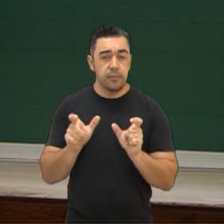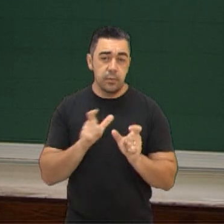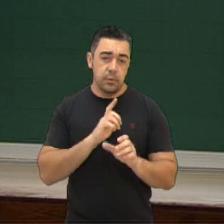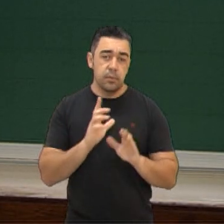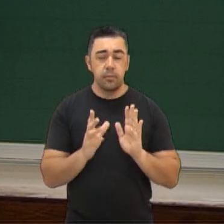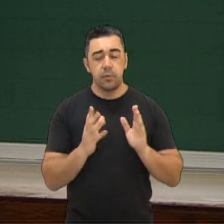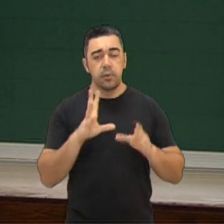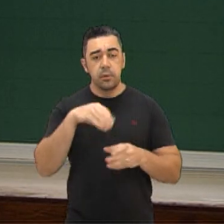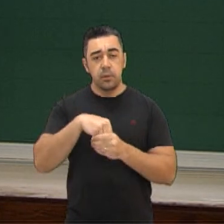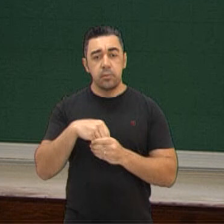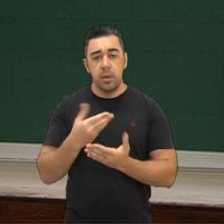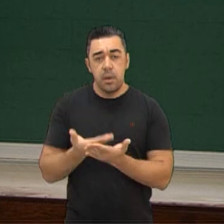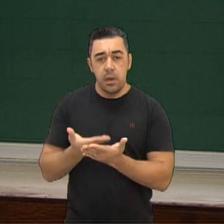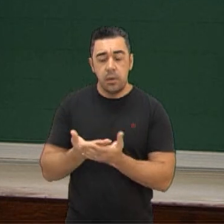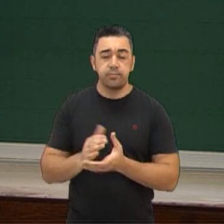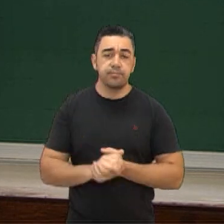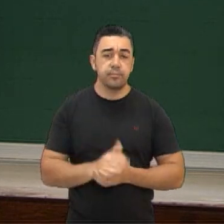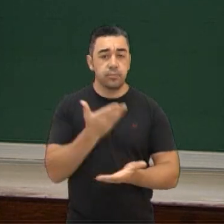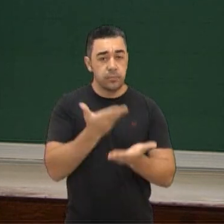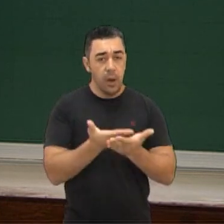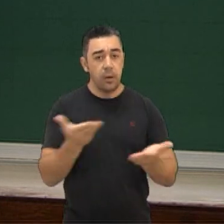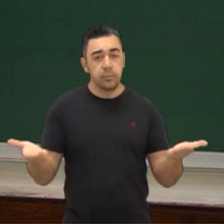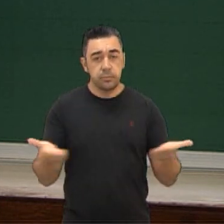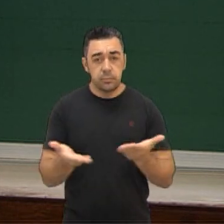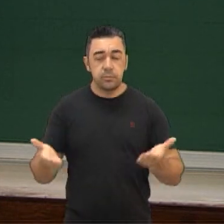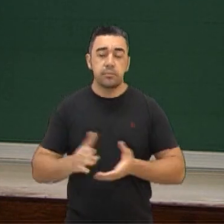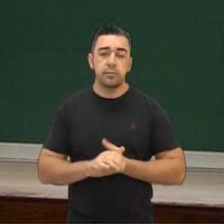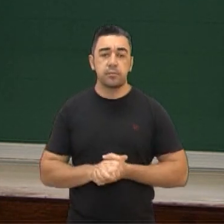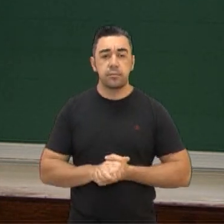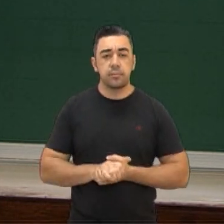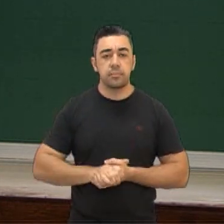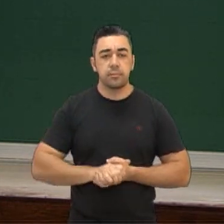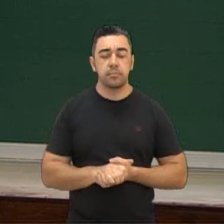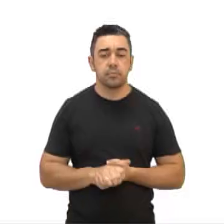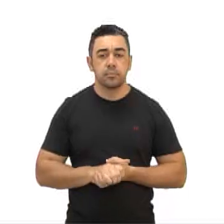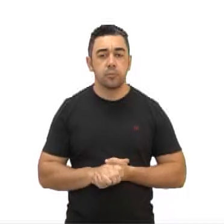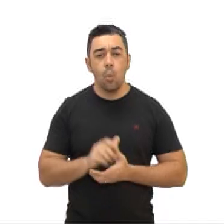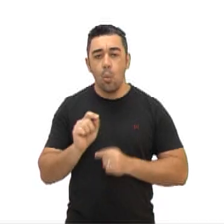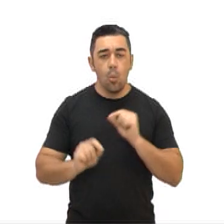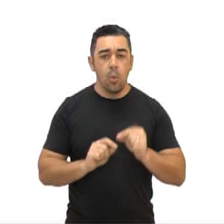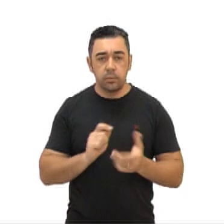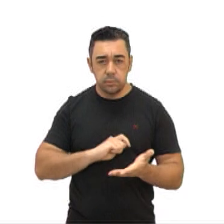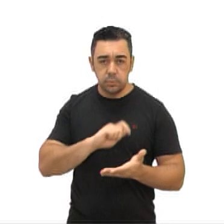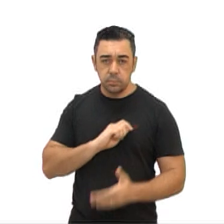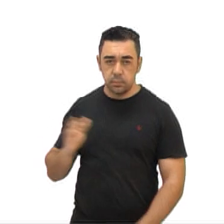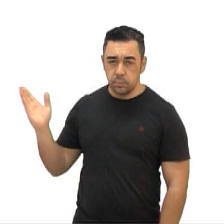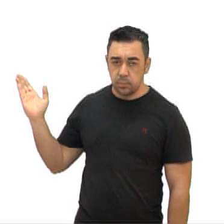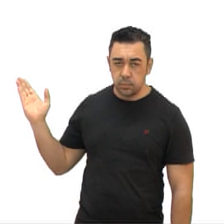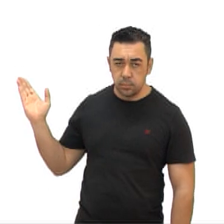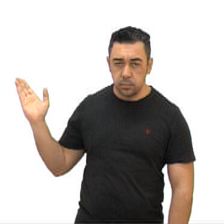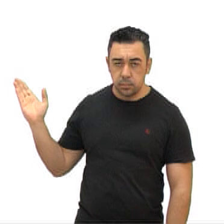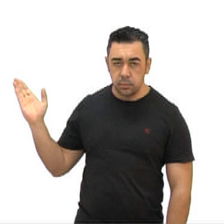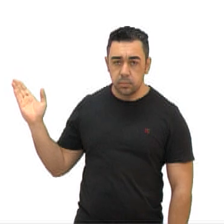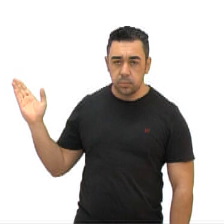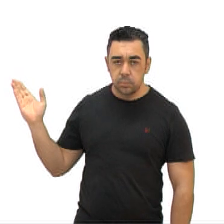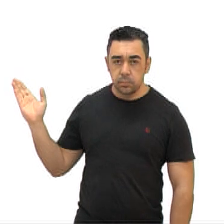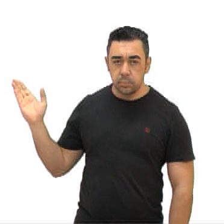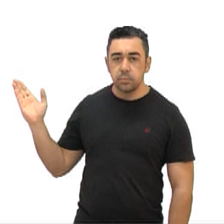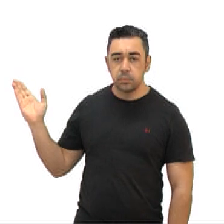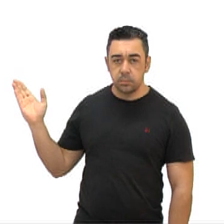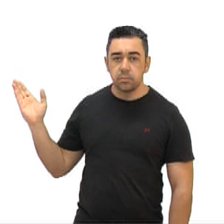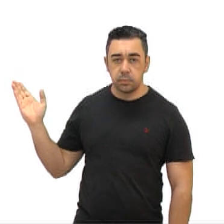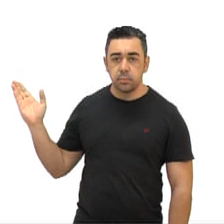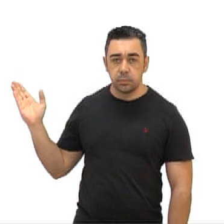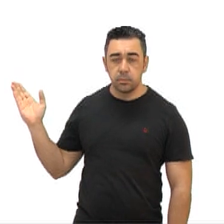aula, certo? Na aula de hoje, em la clase de hoje, vamos a ver titular e suas características,